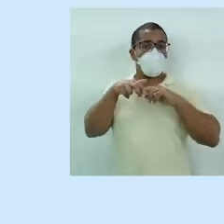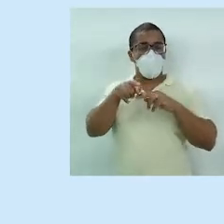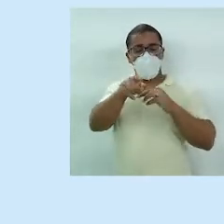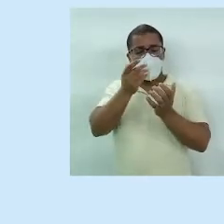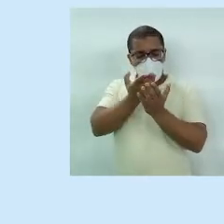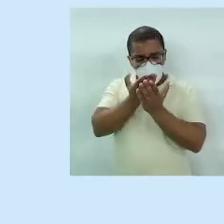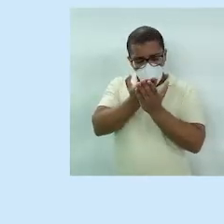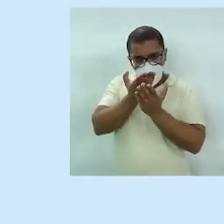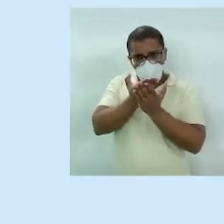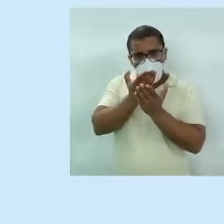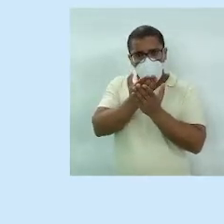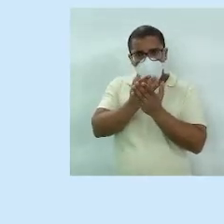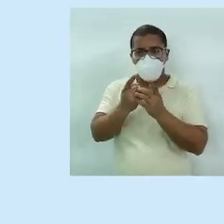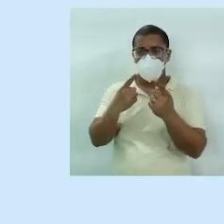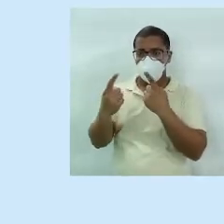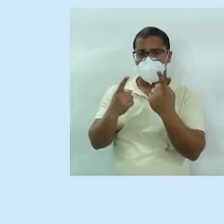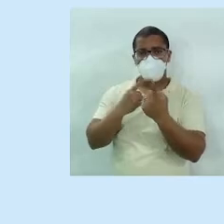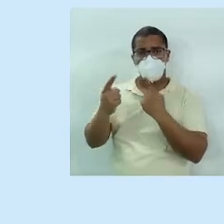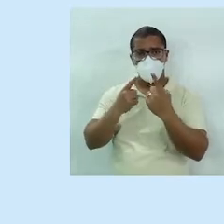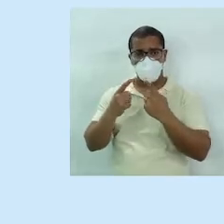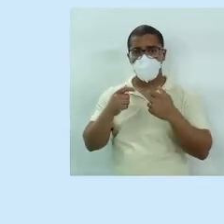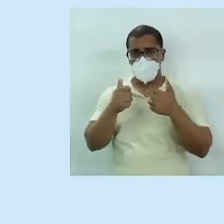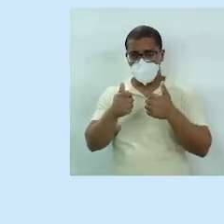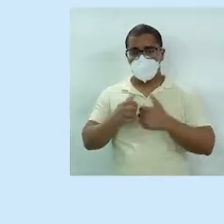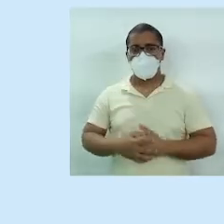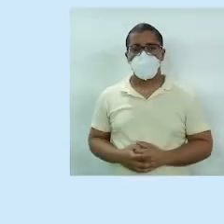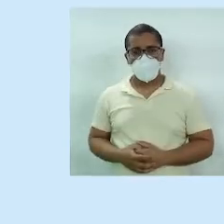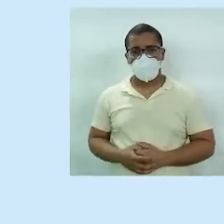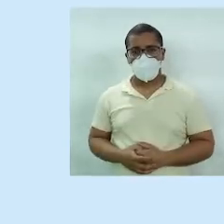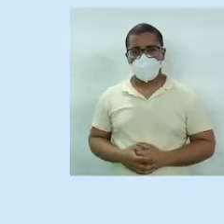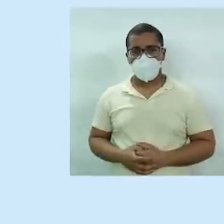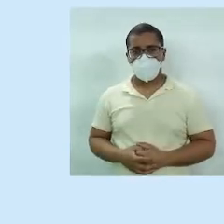começa a estudar, dialogar, tá certo? Vamos lá, na tela.